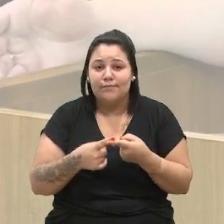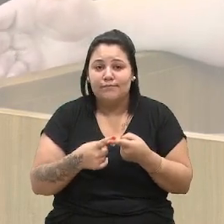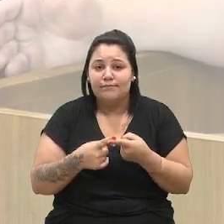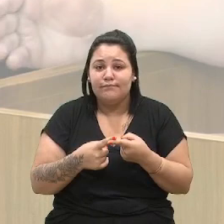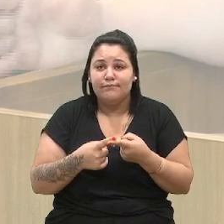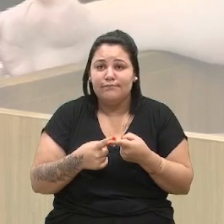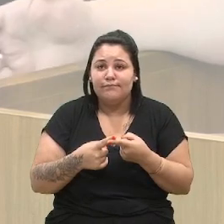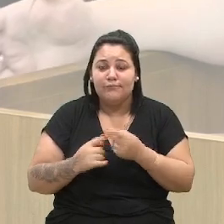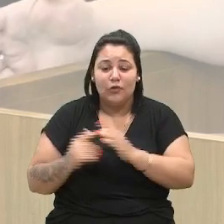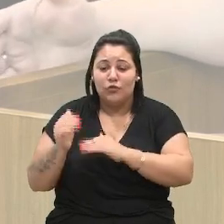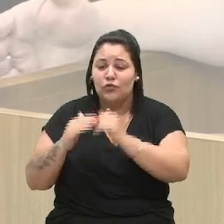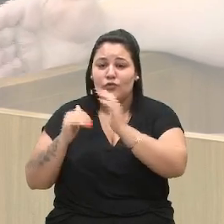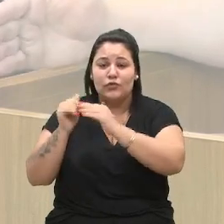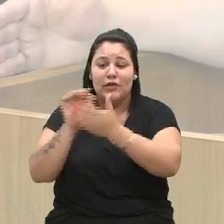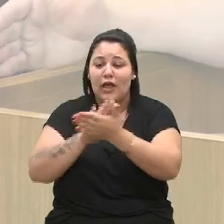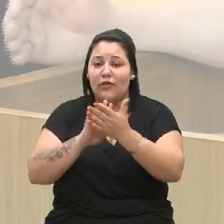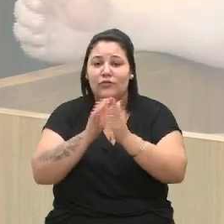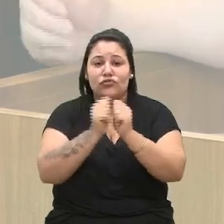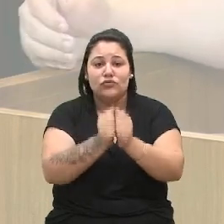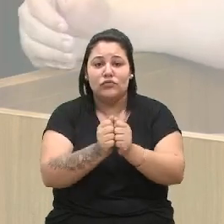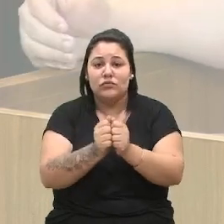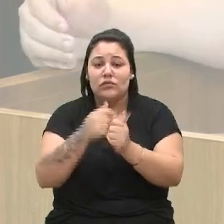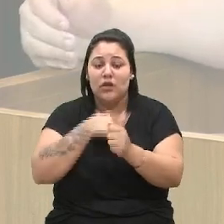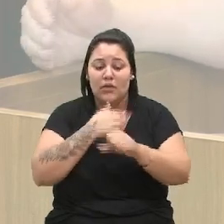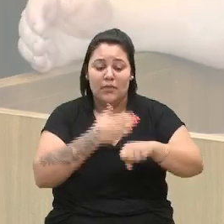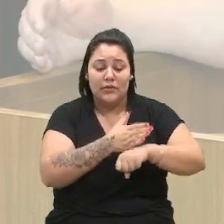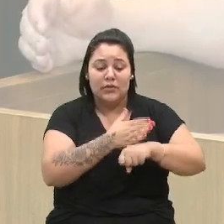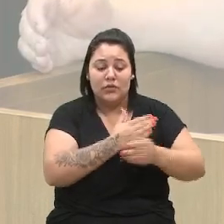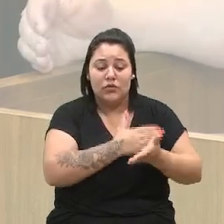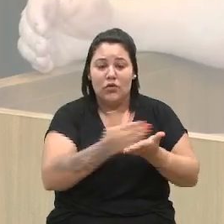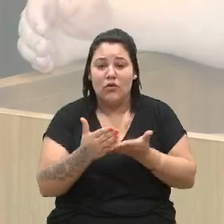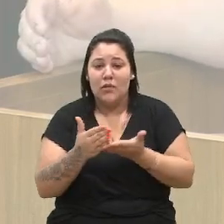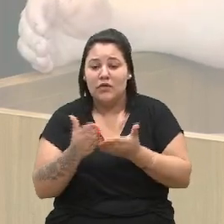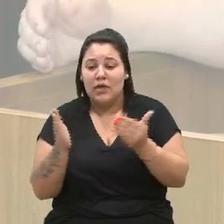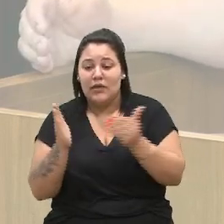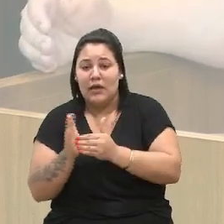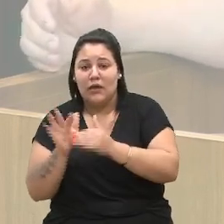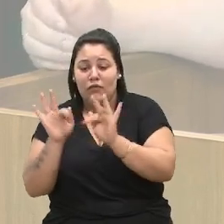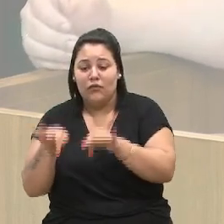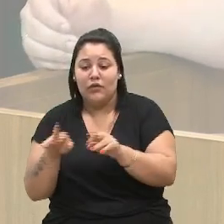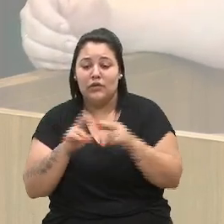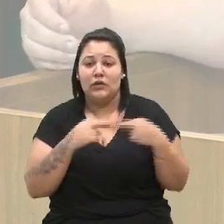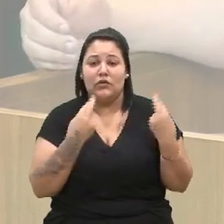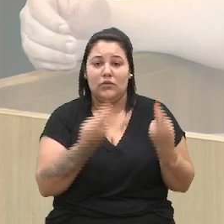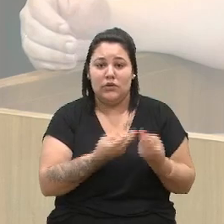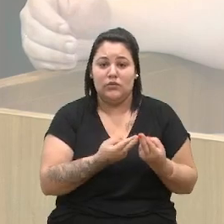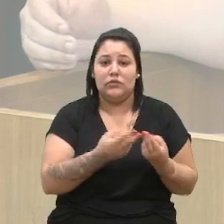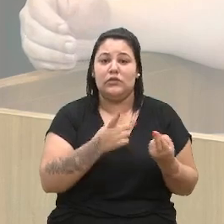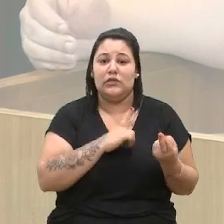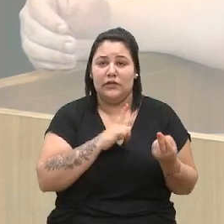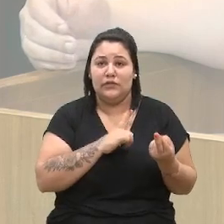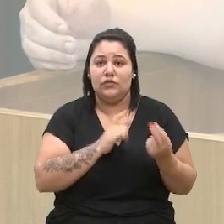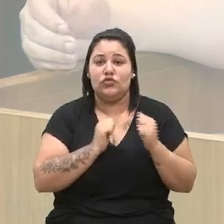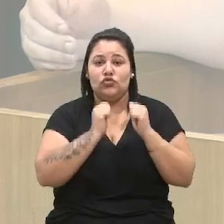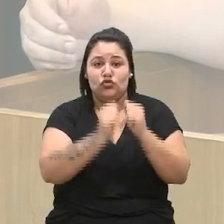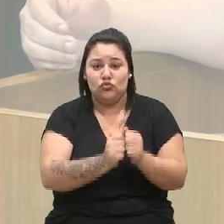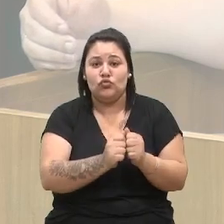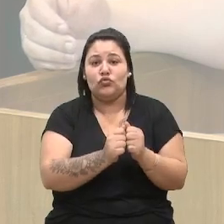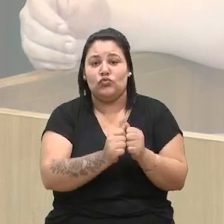eu fiz de tudo e participei do início até o final da reunião que teve com o